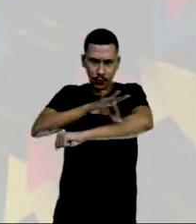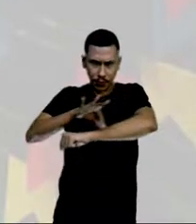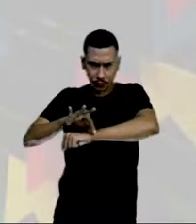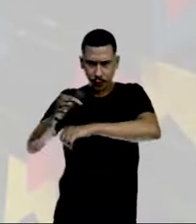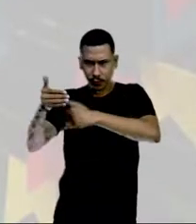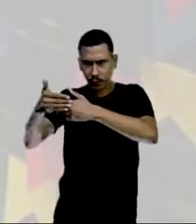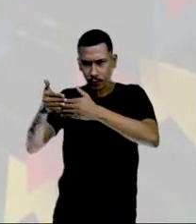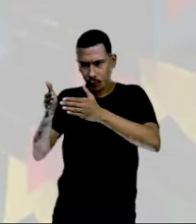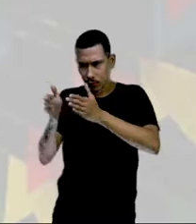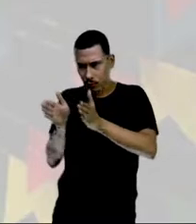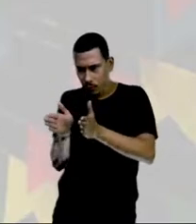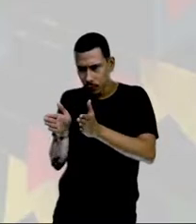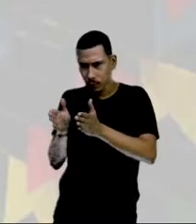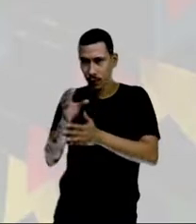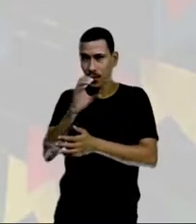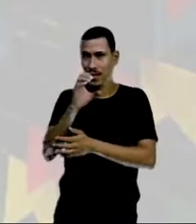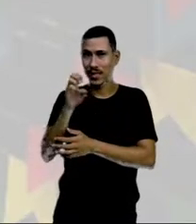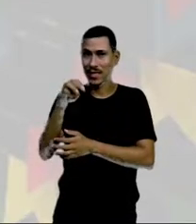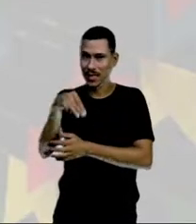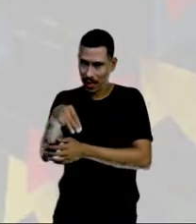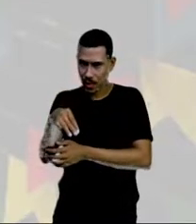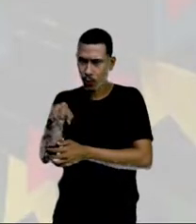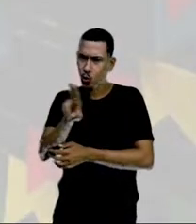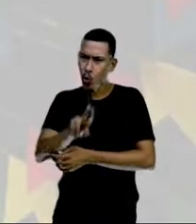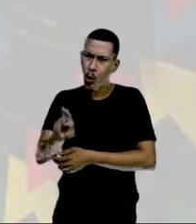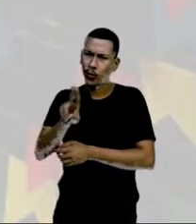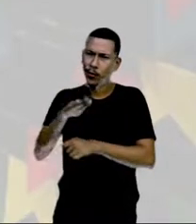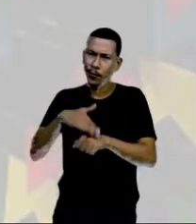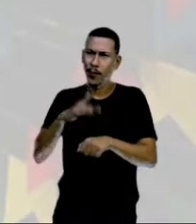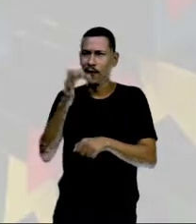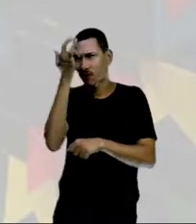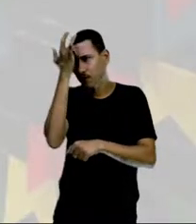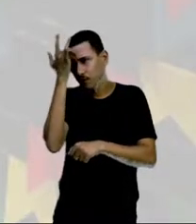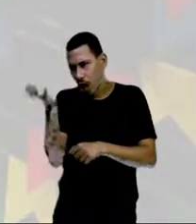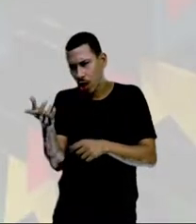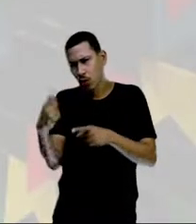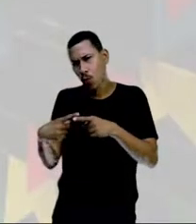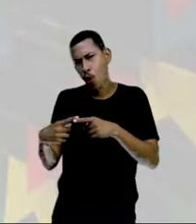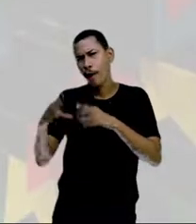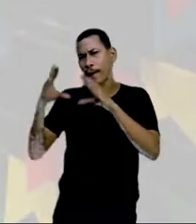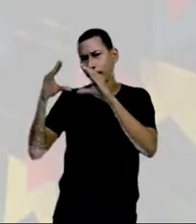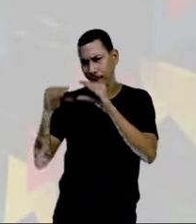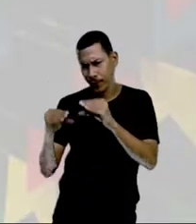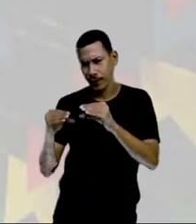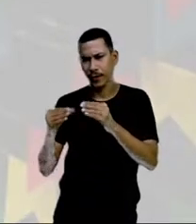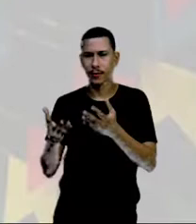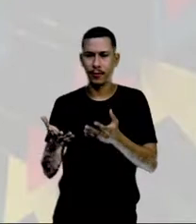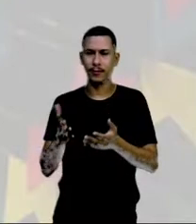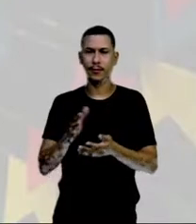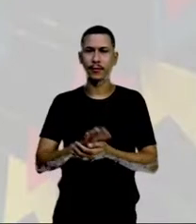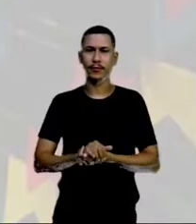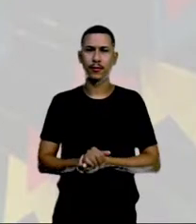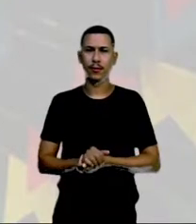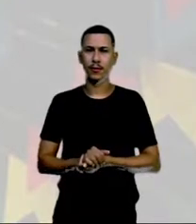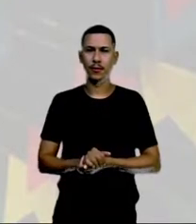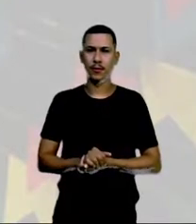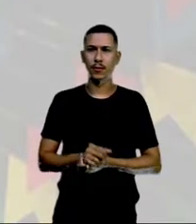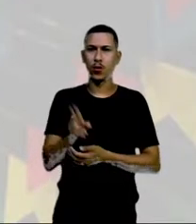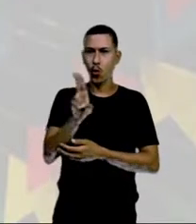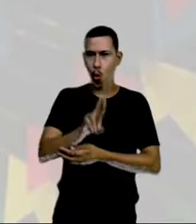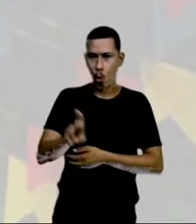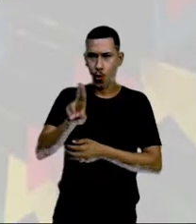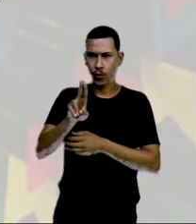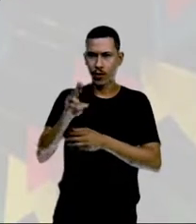caixinha estivesse medido em centímetros, que é o mais provável, né, por conta do tamanho da caixinha, então